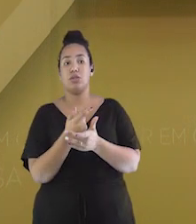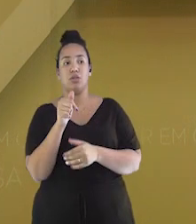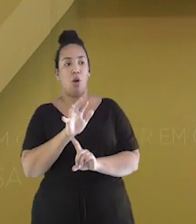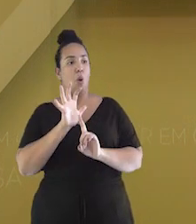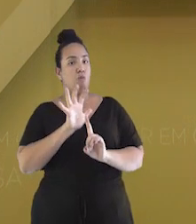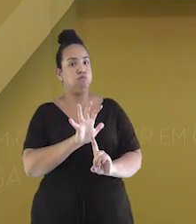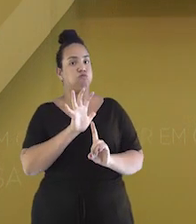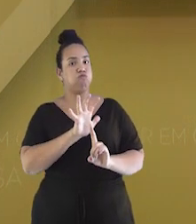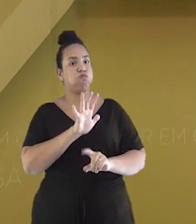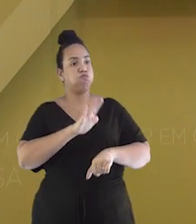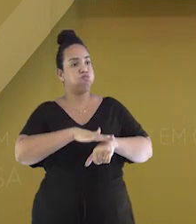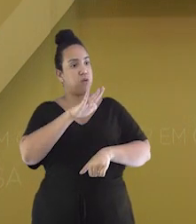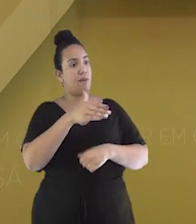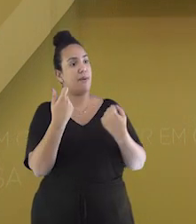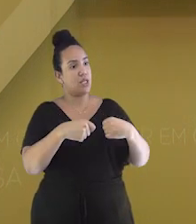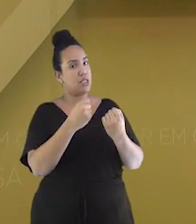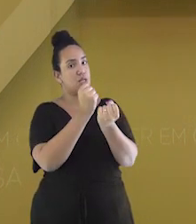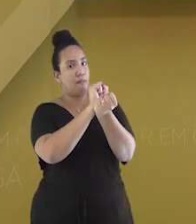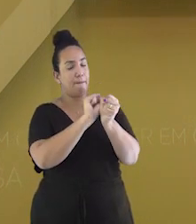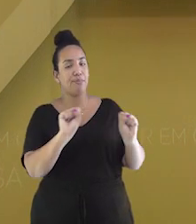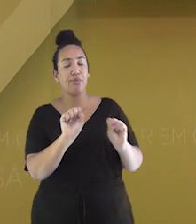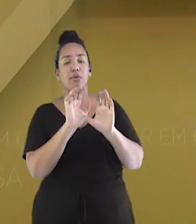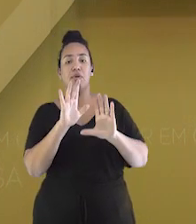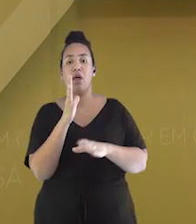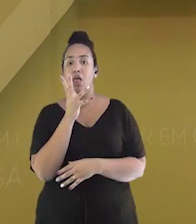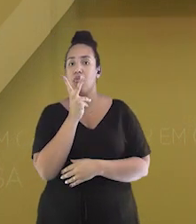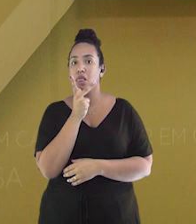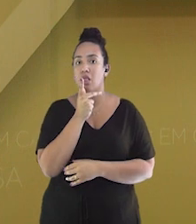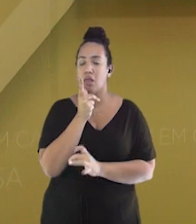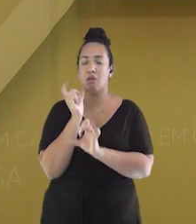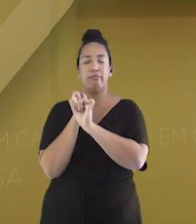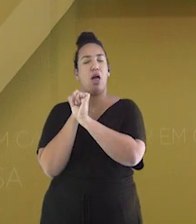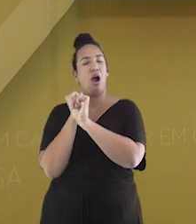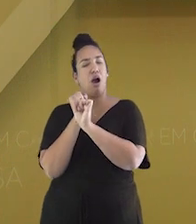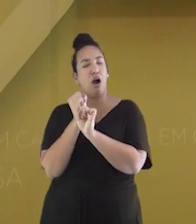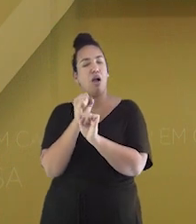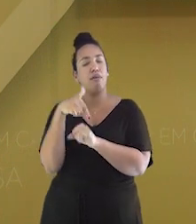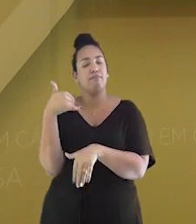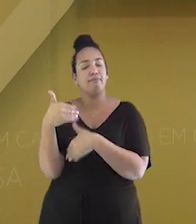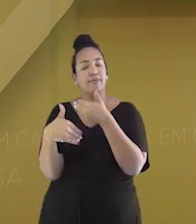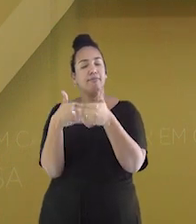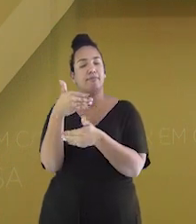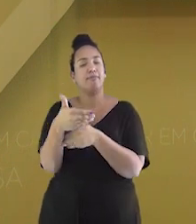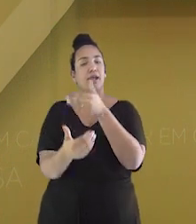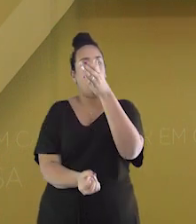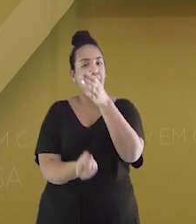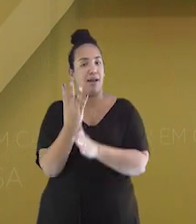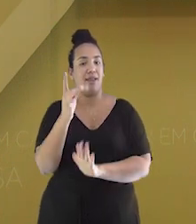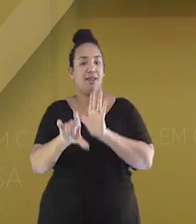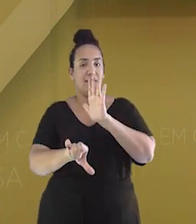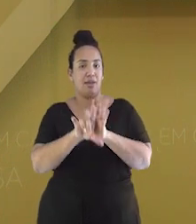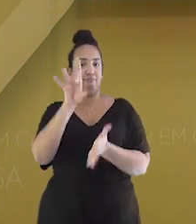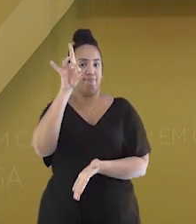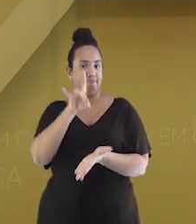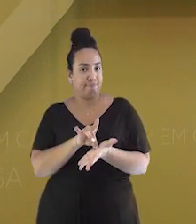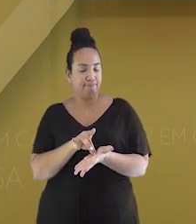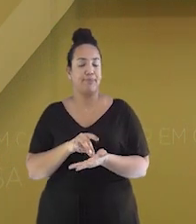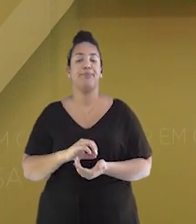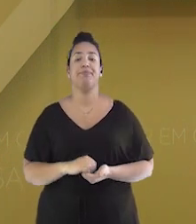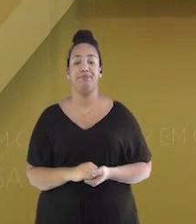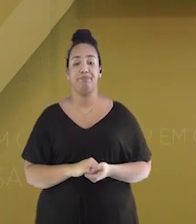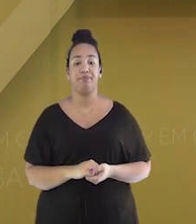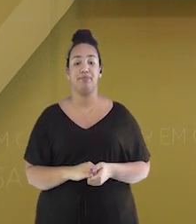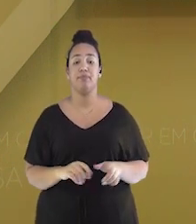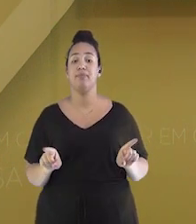escravidão acabasse, mas ainda assim demoraria alguns anos para que de fato acontecesse. Outra lei